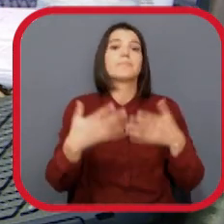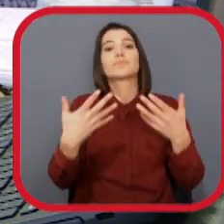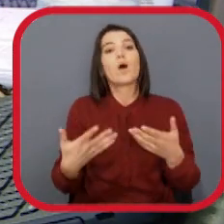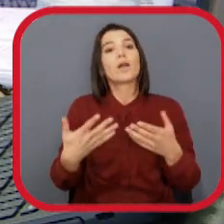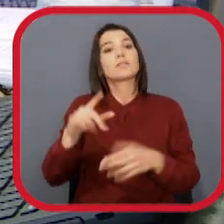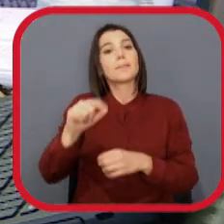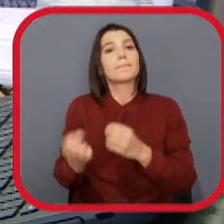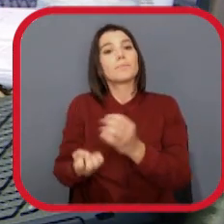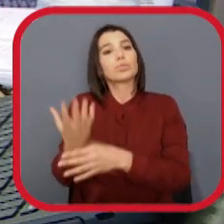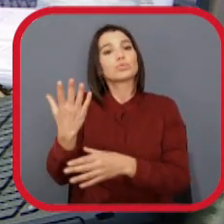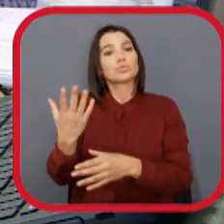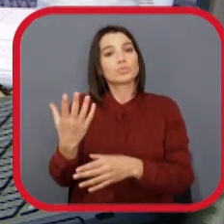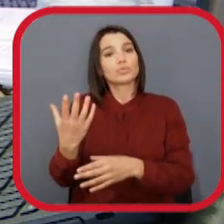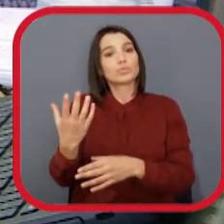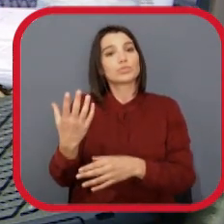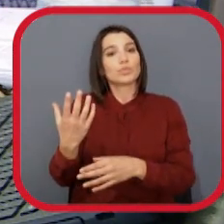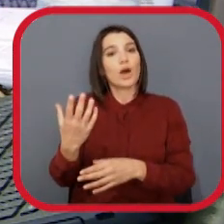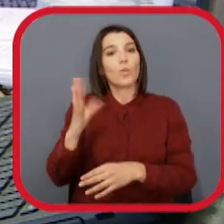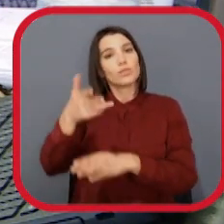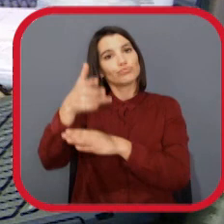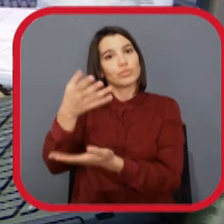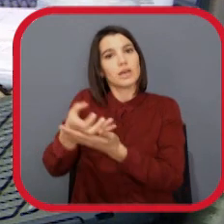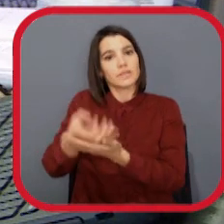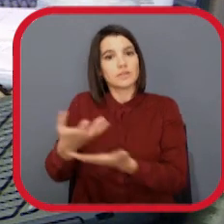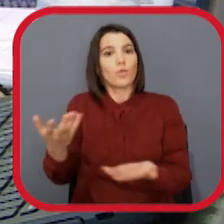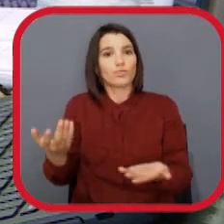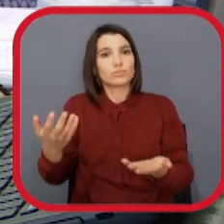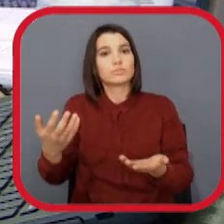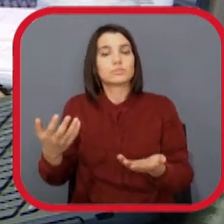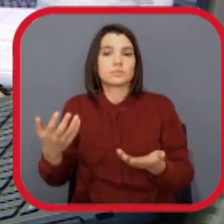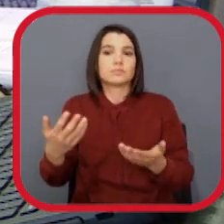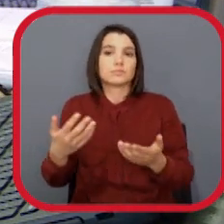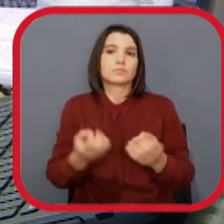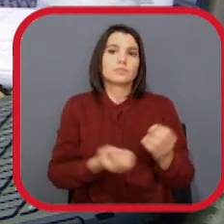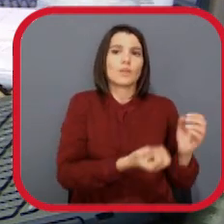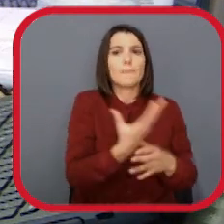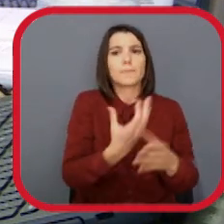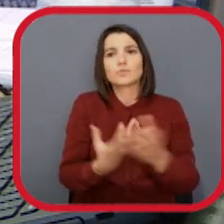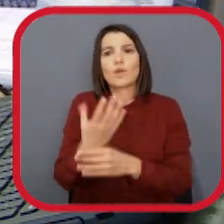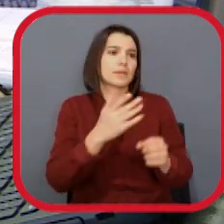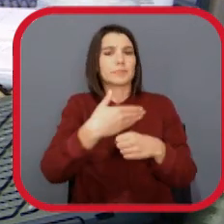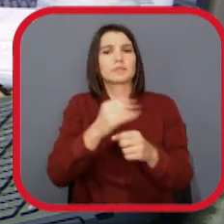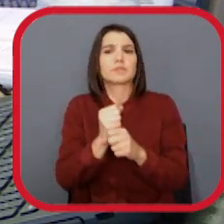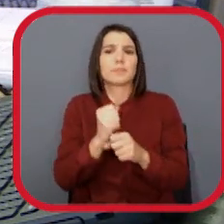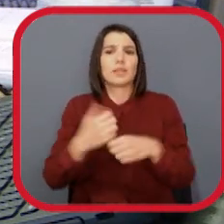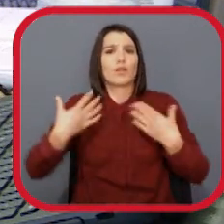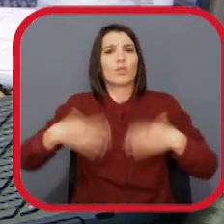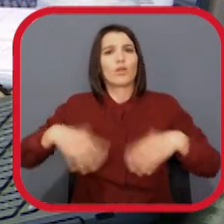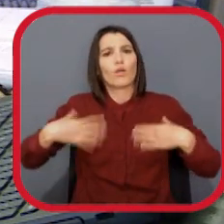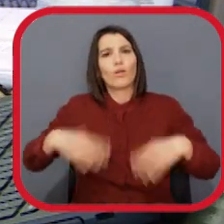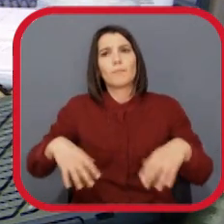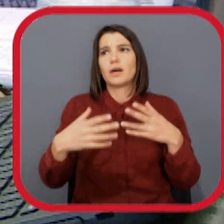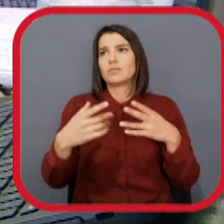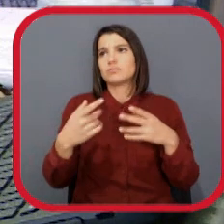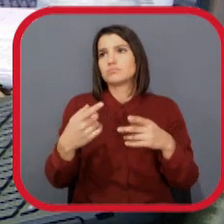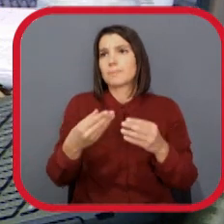série e agora com a produção no momento das gravações. Temos produção e os setores que trabalham,